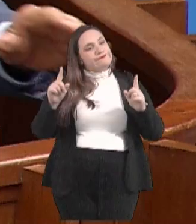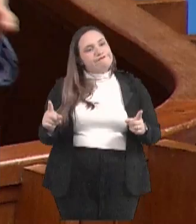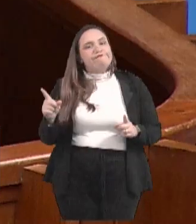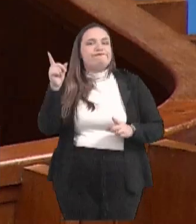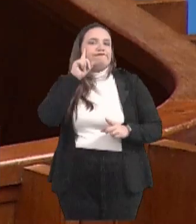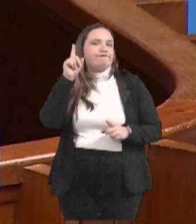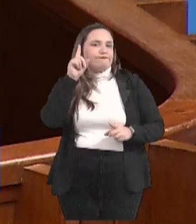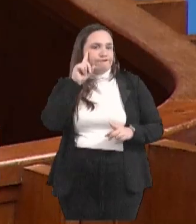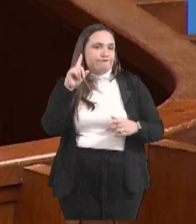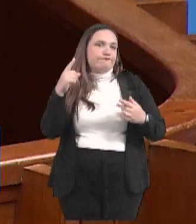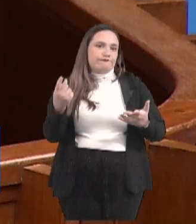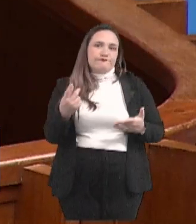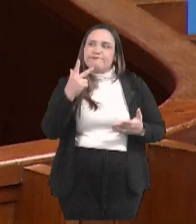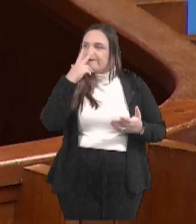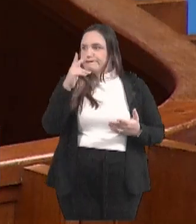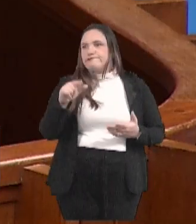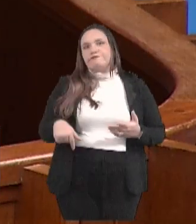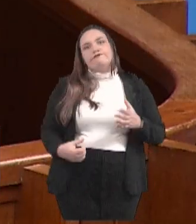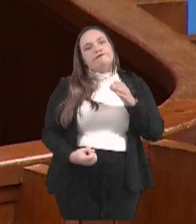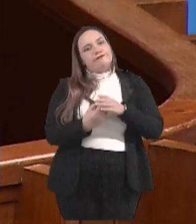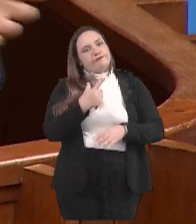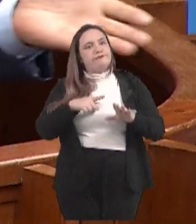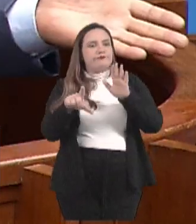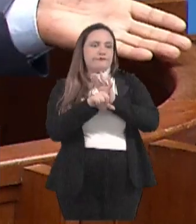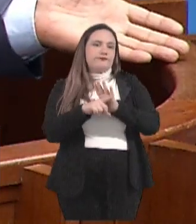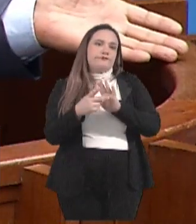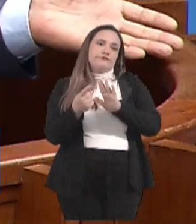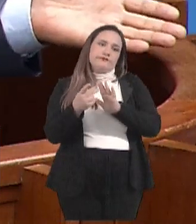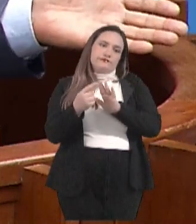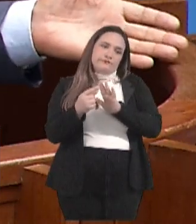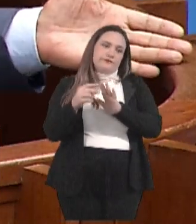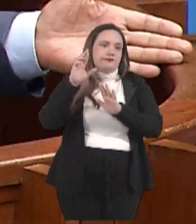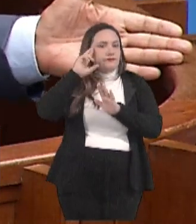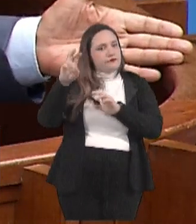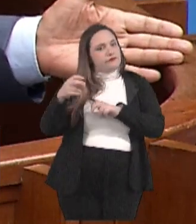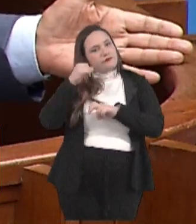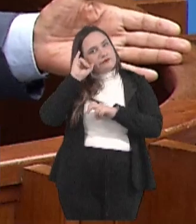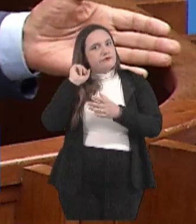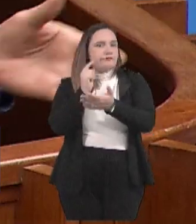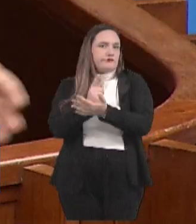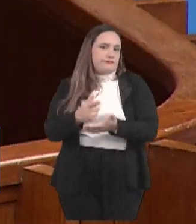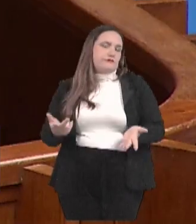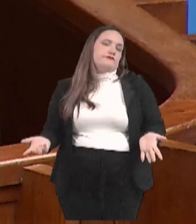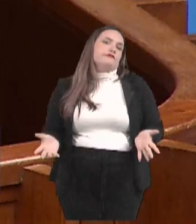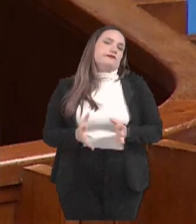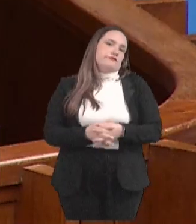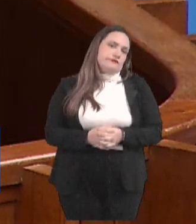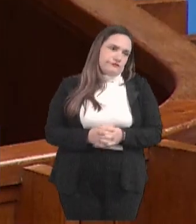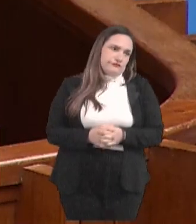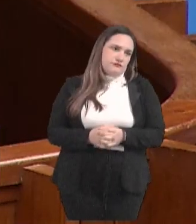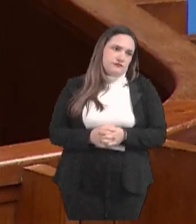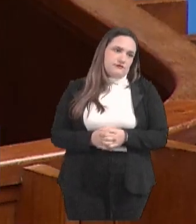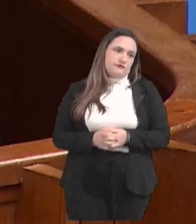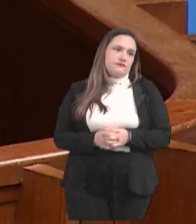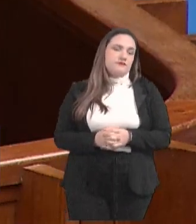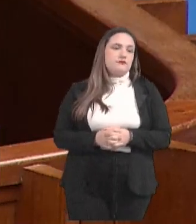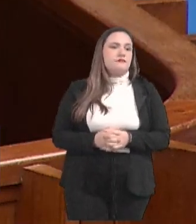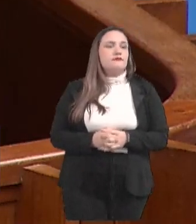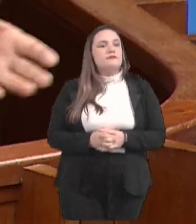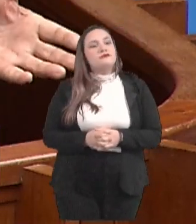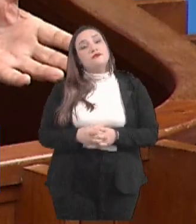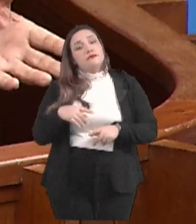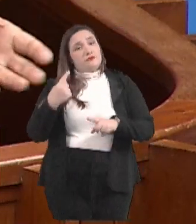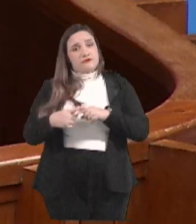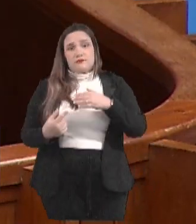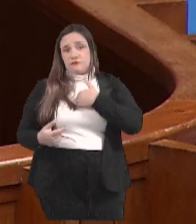cria-se uma despesa para o setor produtivo desnecessário, porque o governo pode muito bem falar